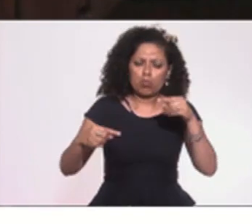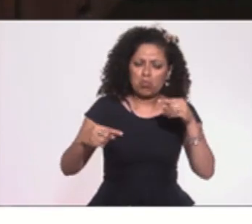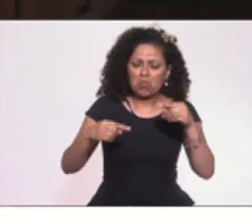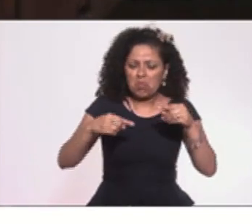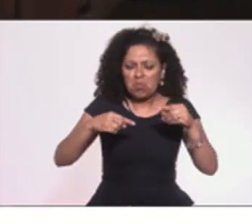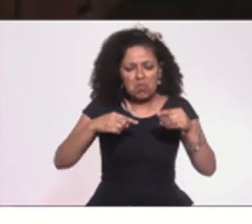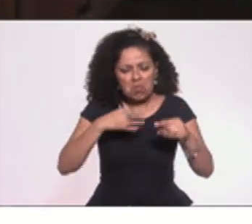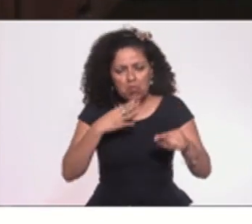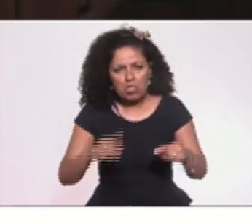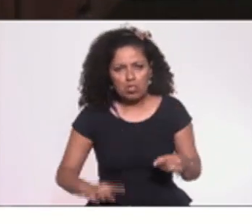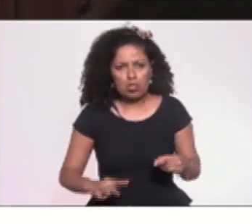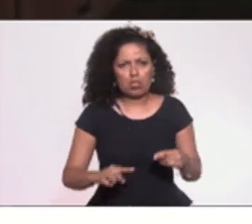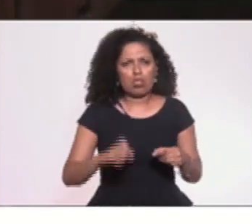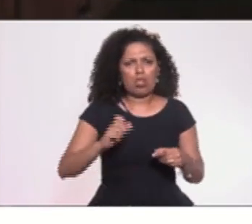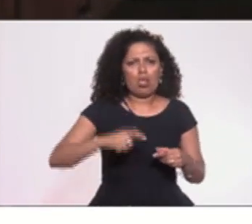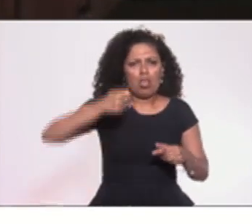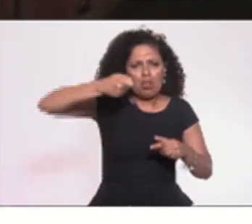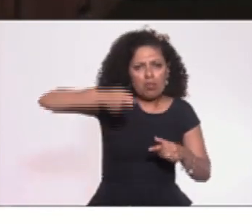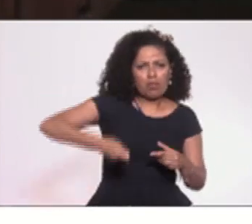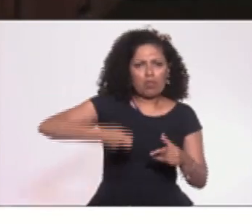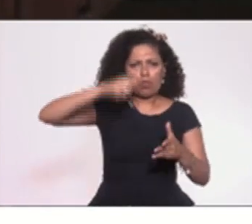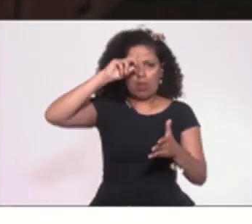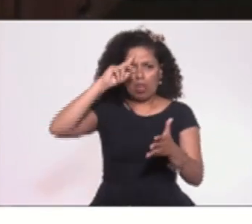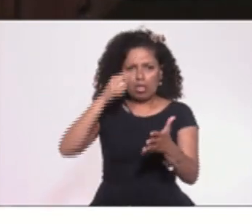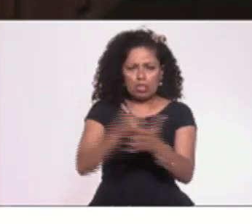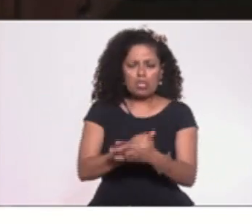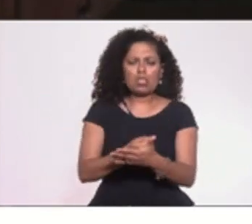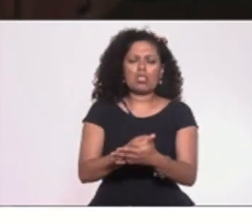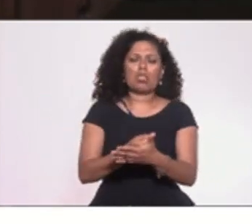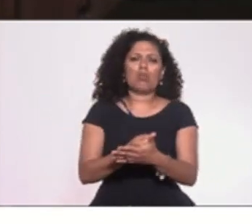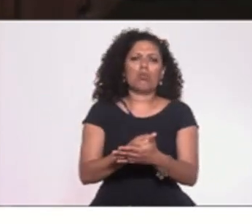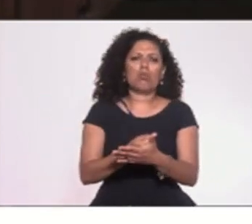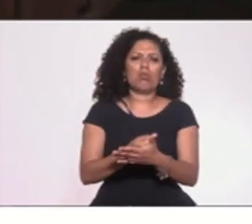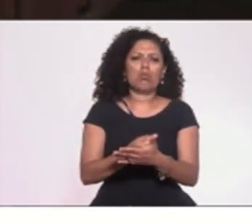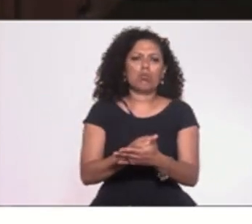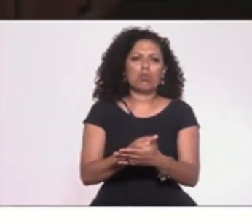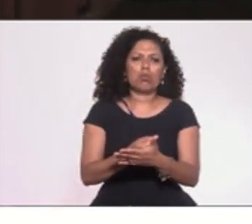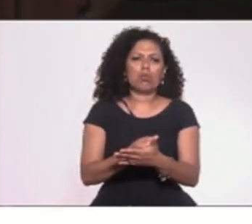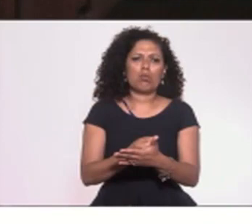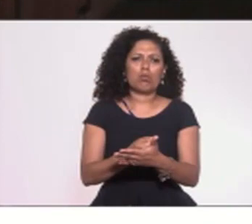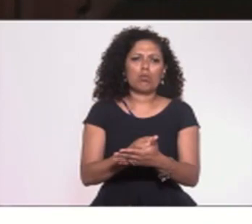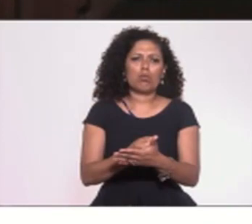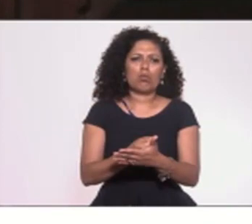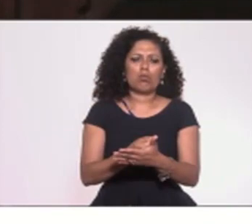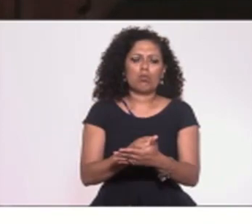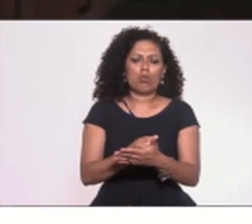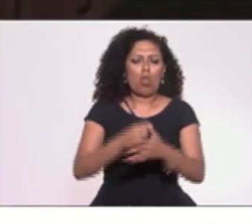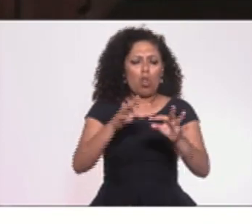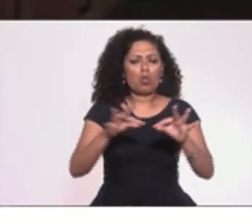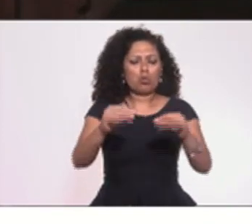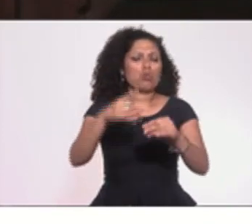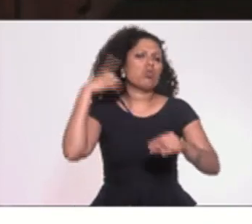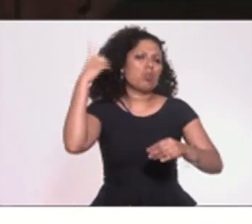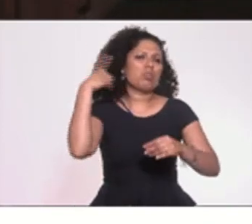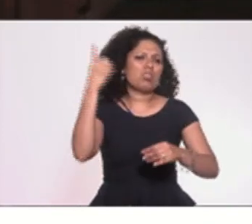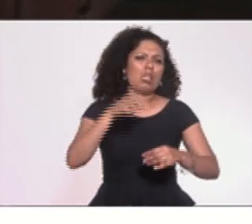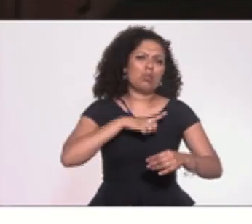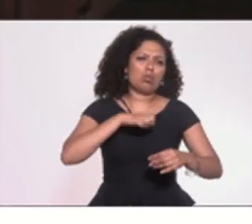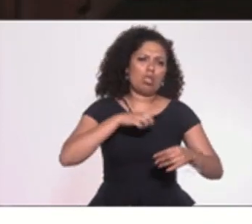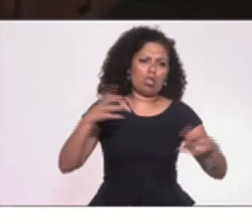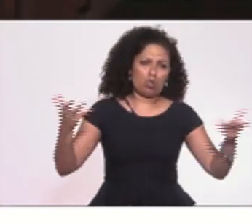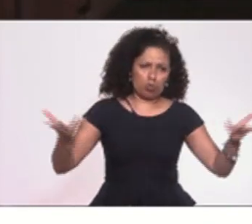conhecimento. É dura a decisão a ser tomada por qualquer um de nós,